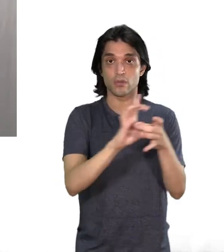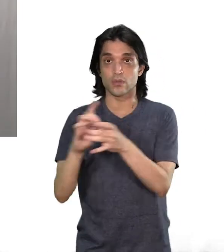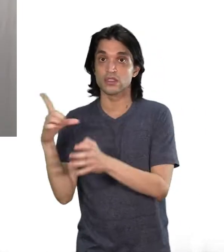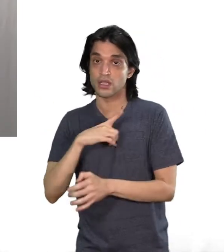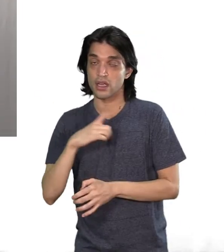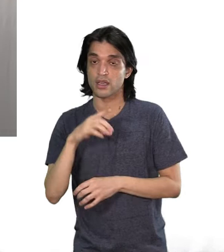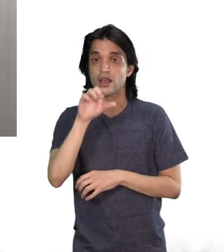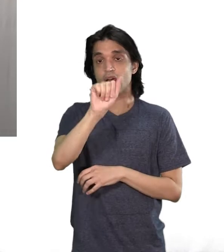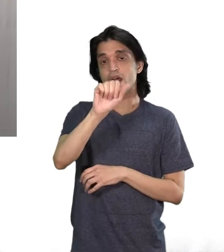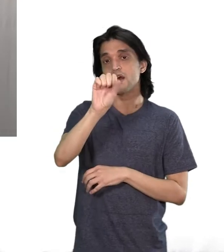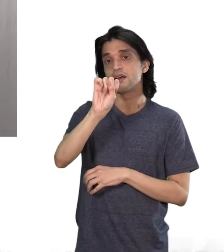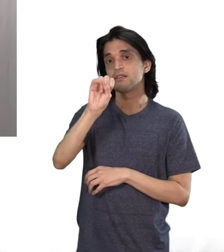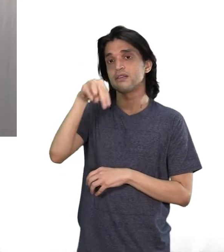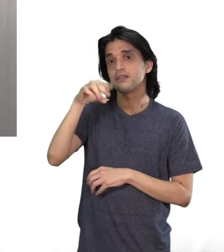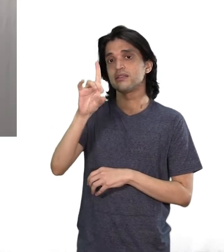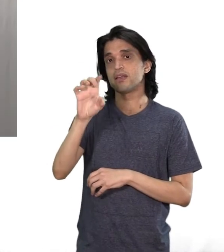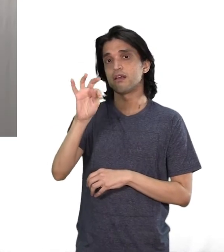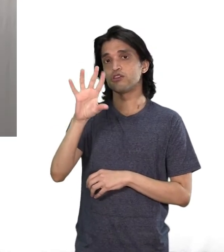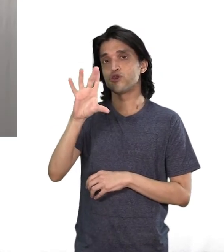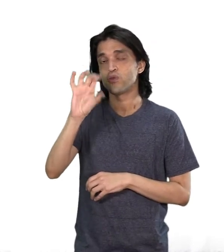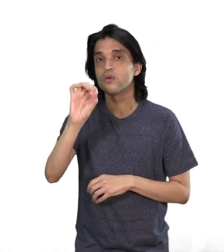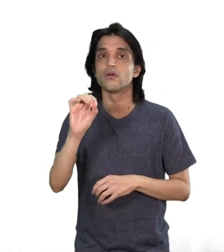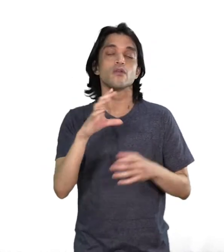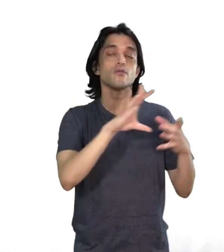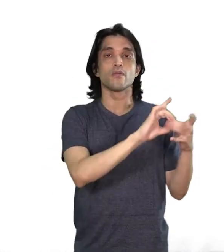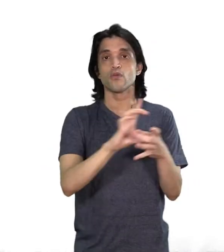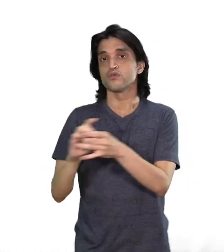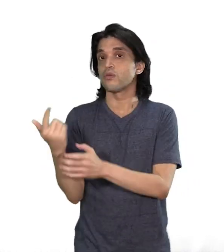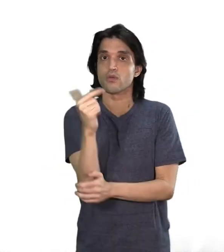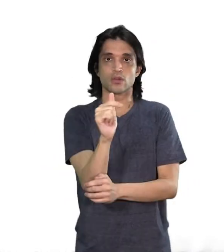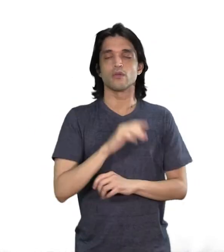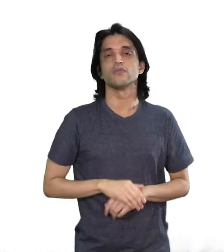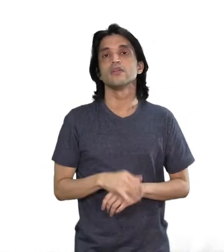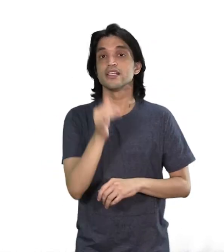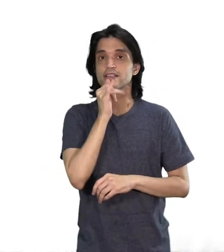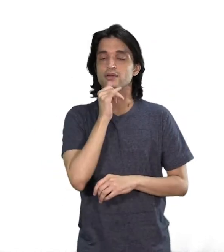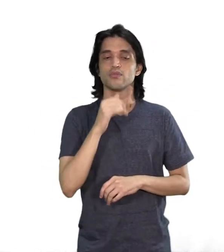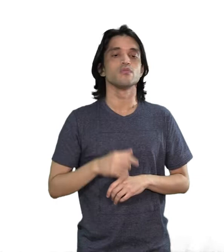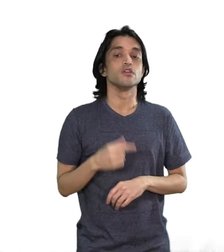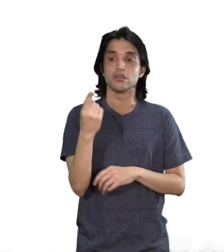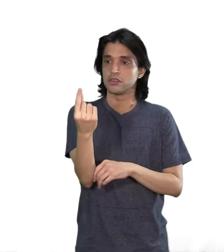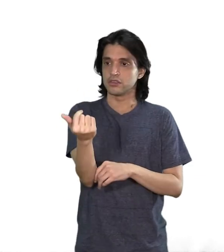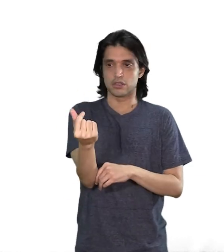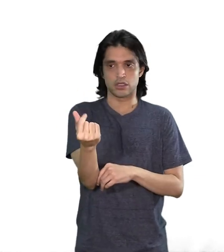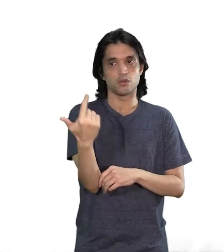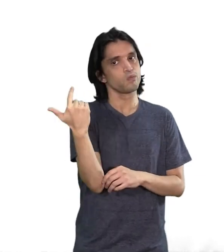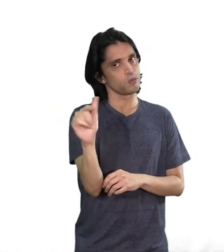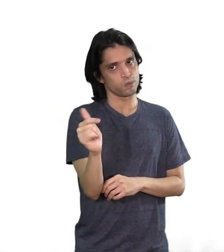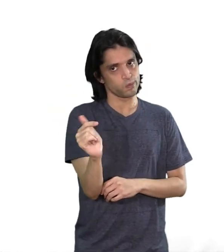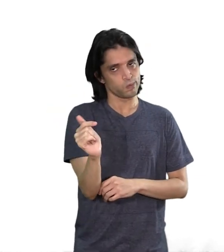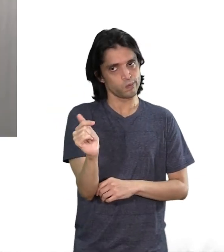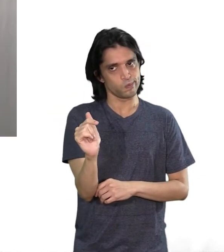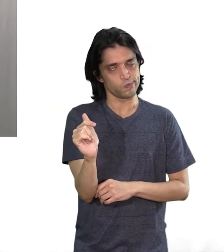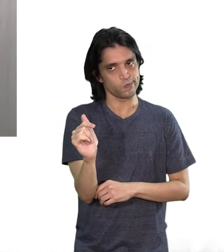conjunção. Vamos analisar o exemplo visto. Não tenho dinheiro, portanto não posso pagar.